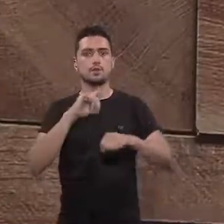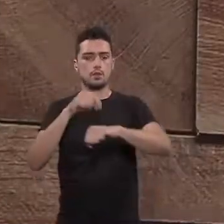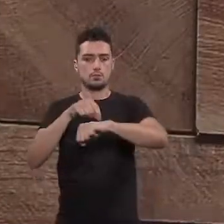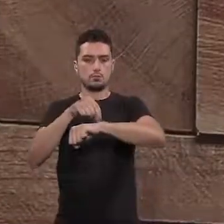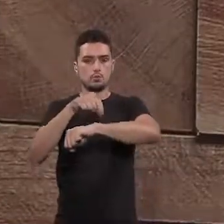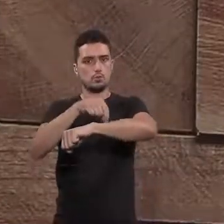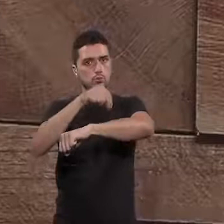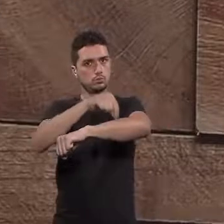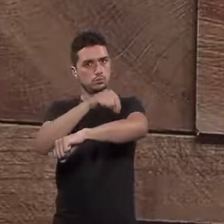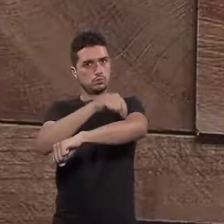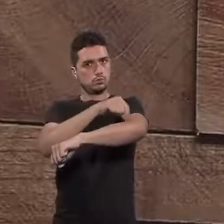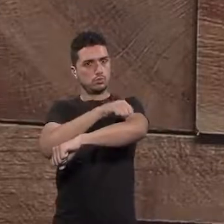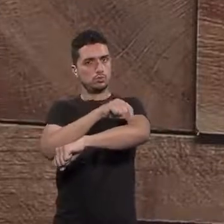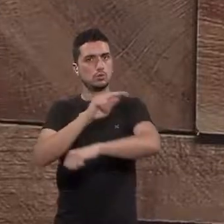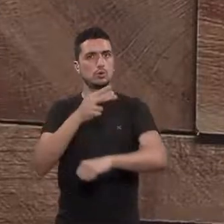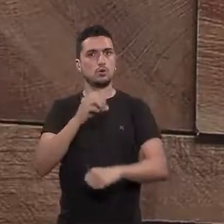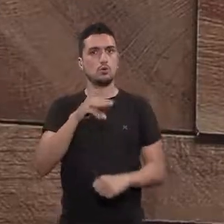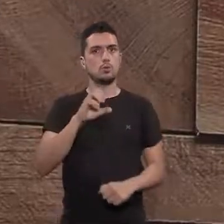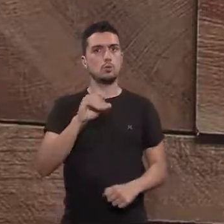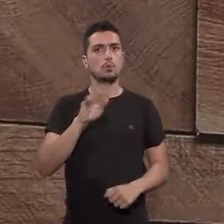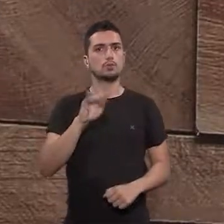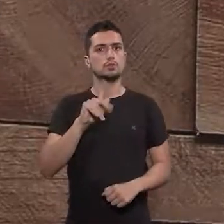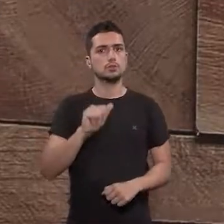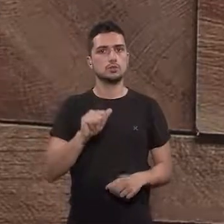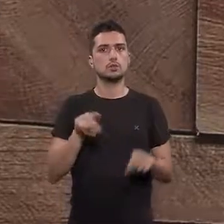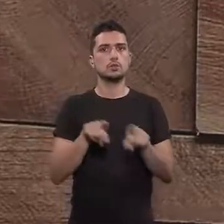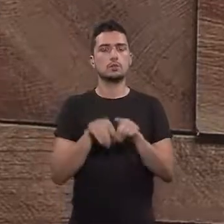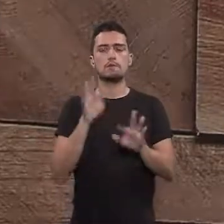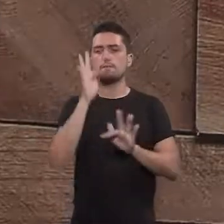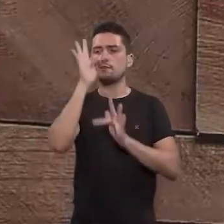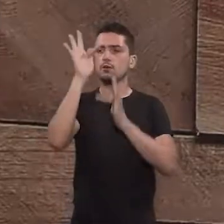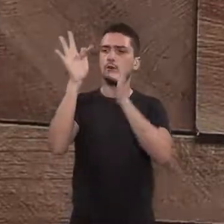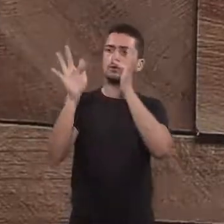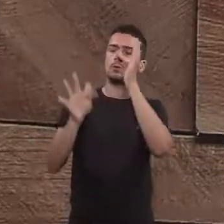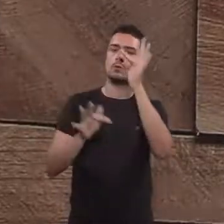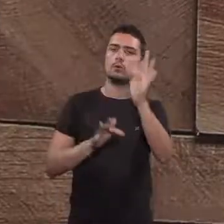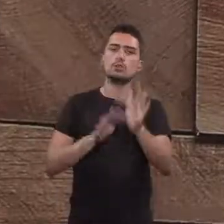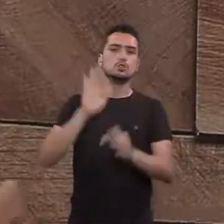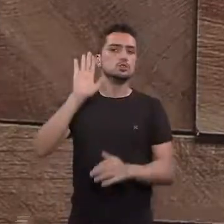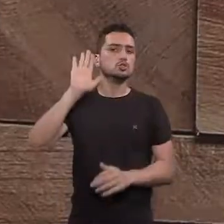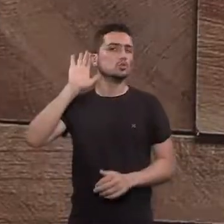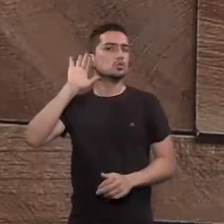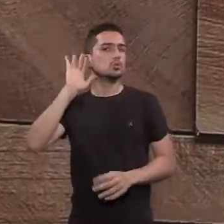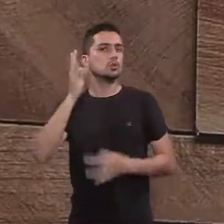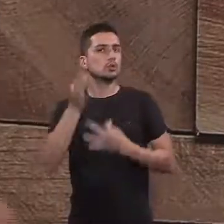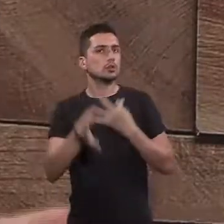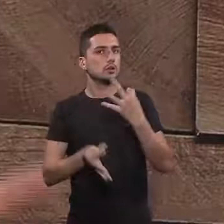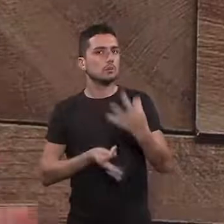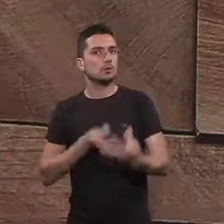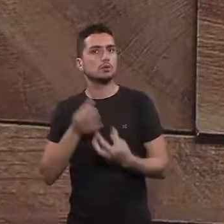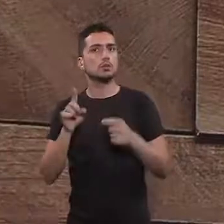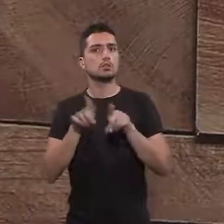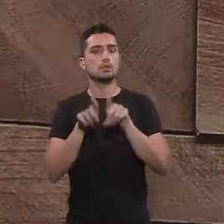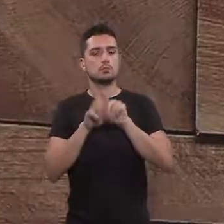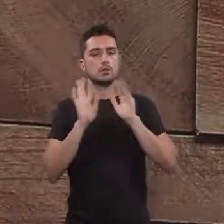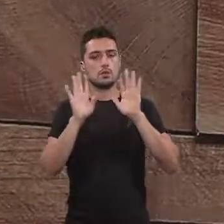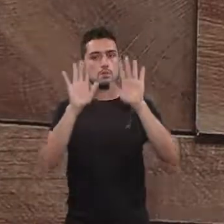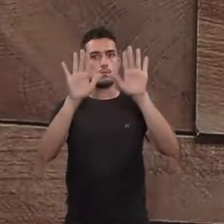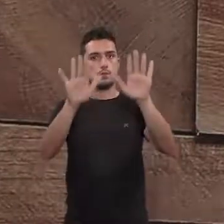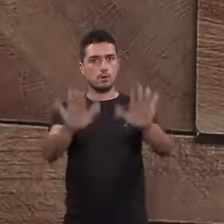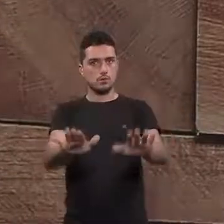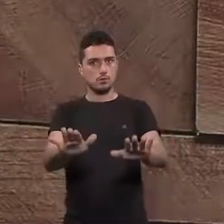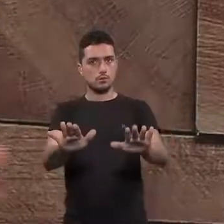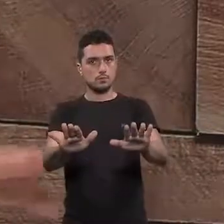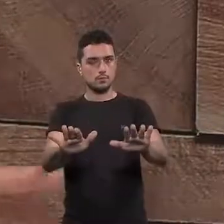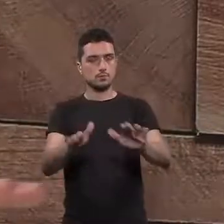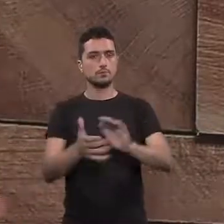acupuntura, homeopatia, florais, escuta terapêutica, reiki e imposição de mãos.